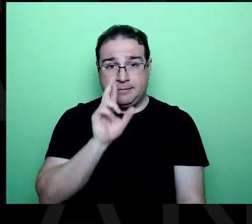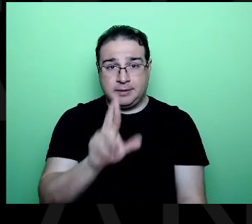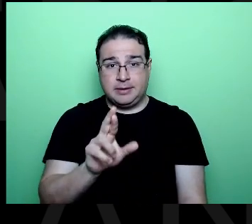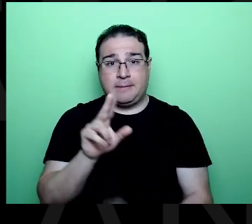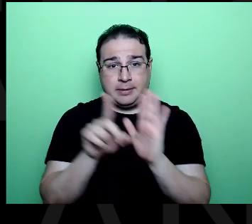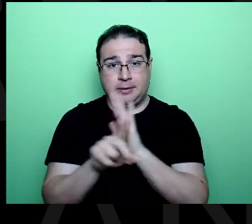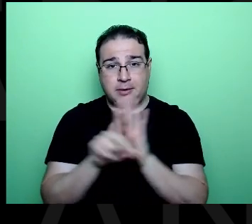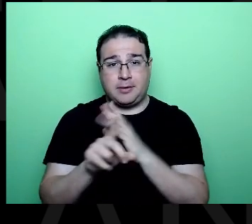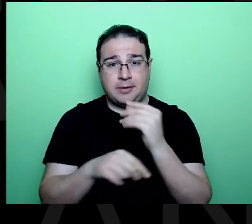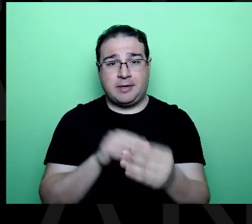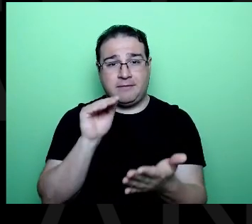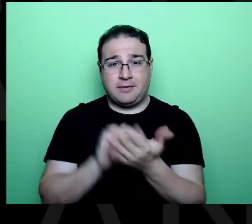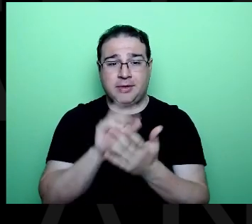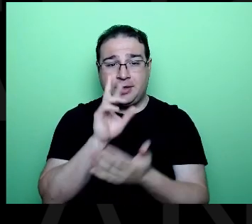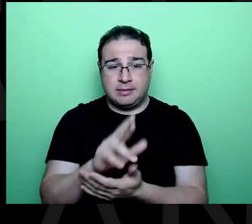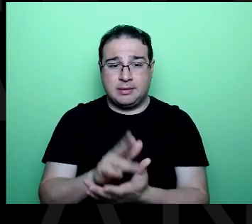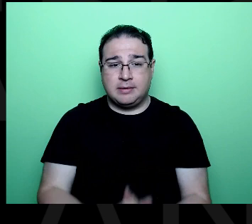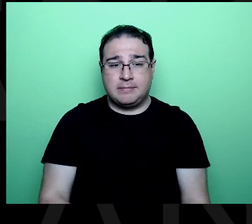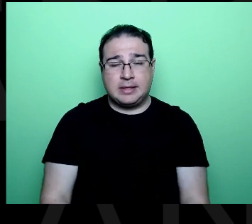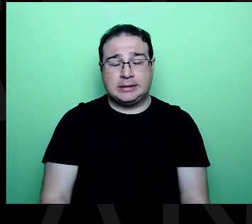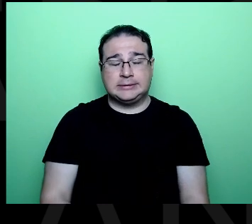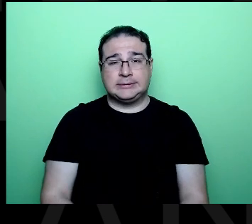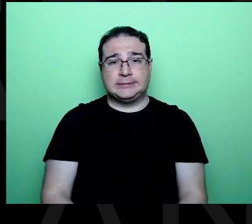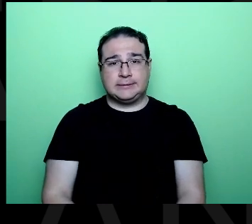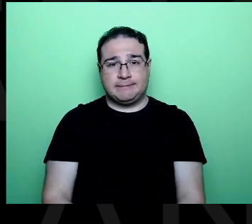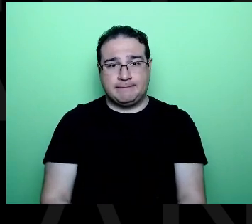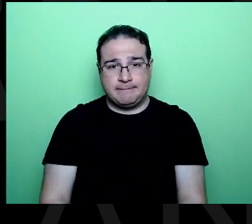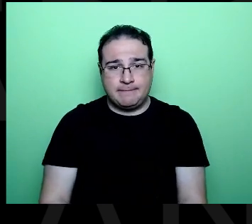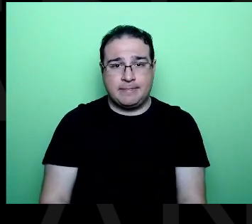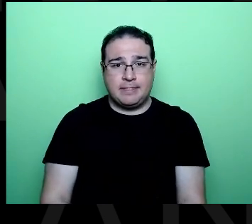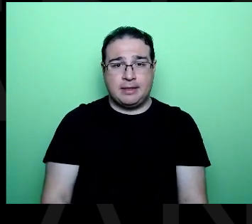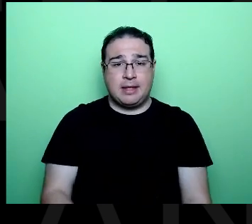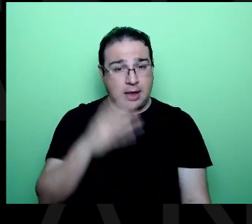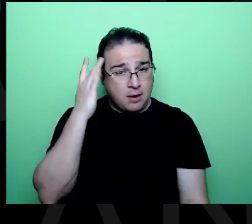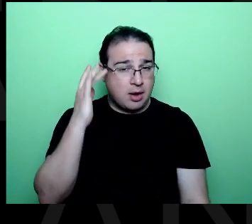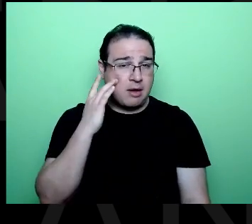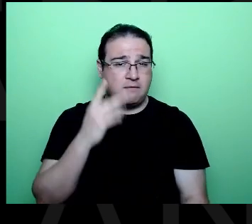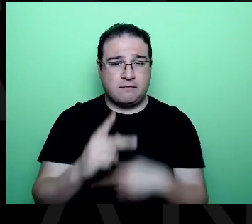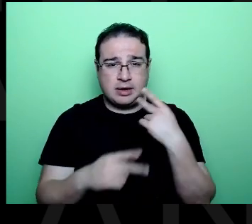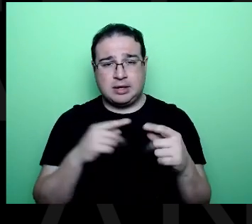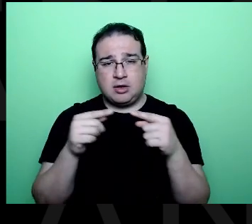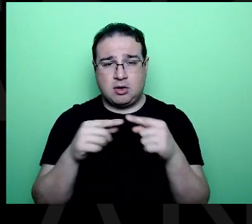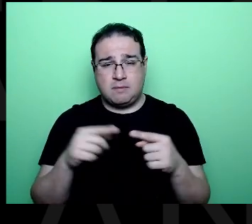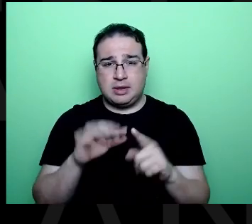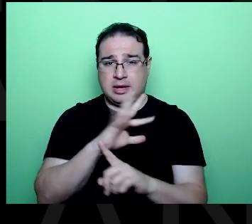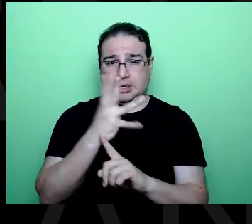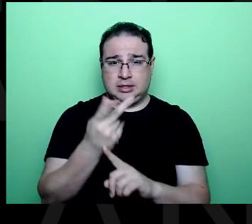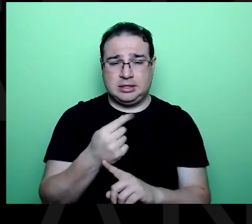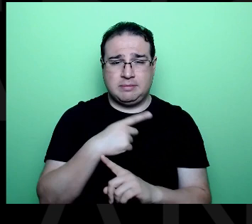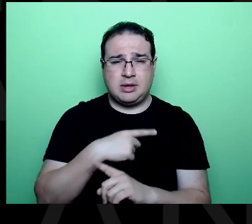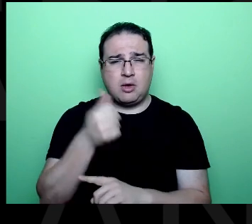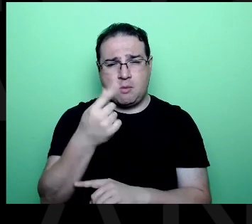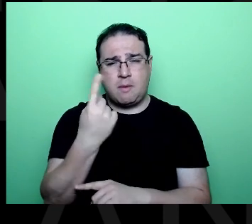que eu comecei a responder e não terminei, eu acho que, como eu falei de artistas, eu acho que uma biografia de uma